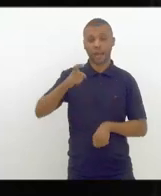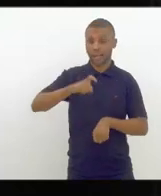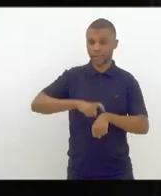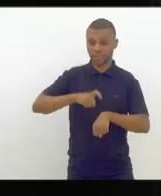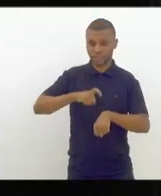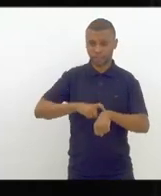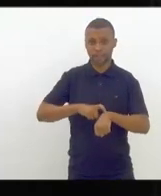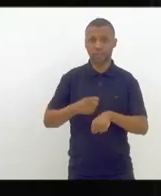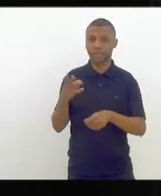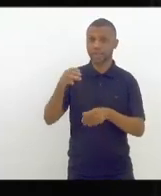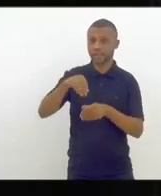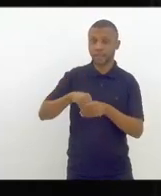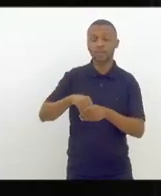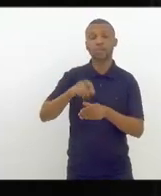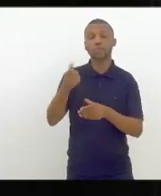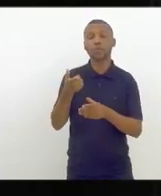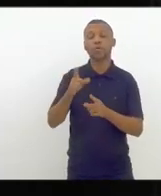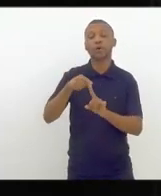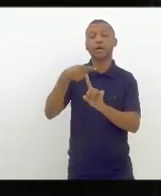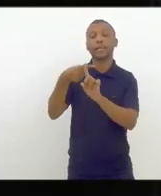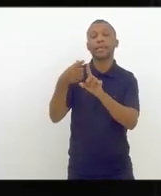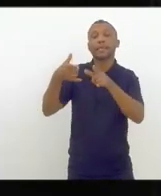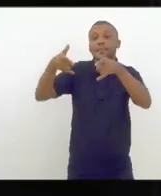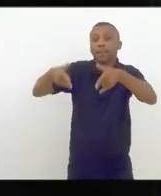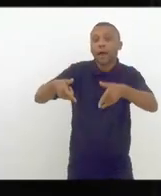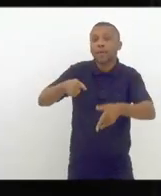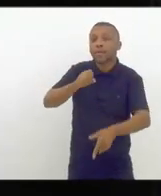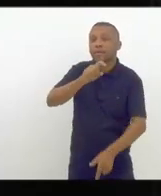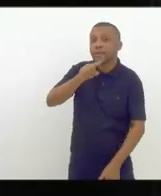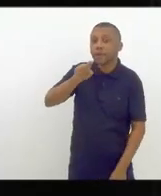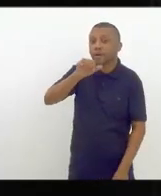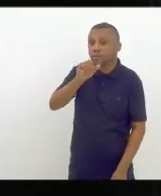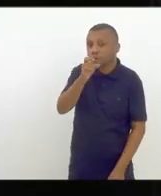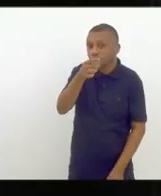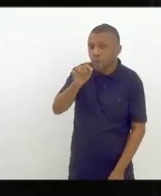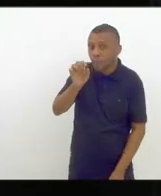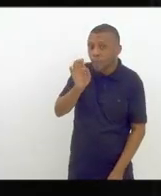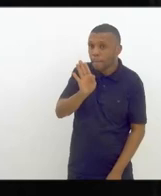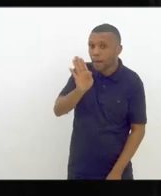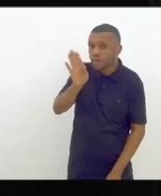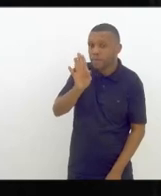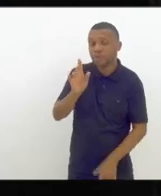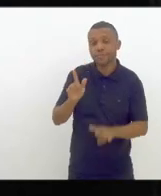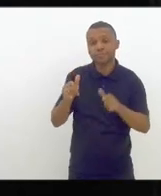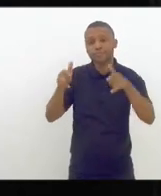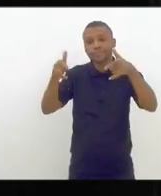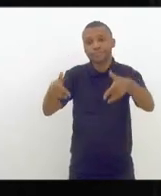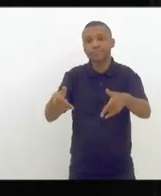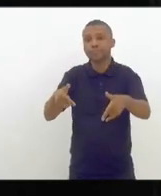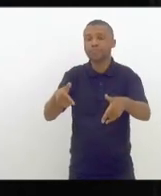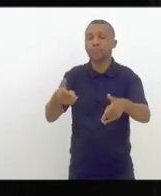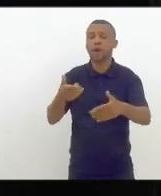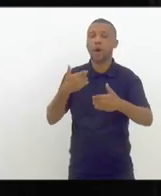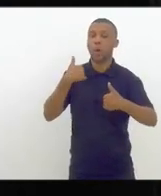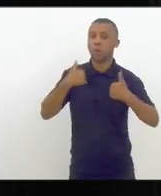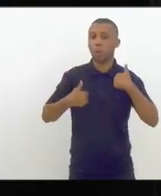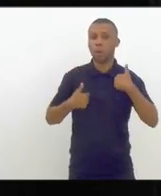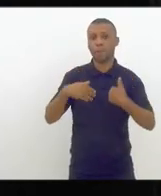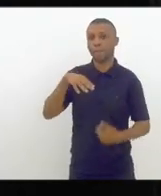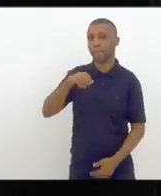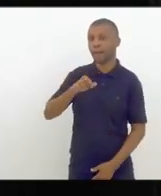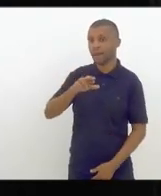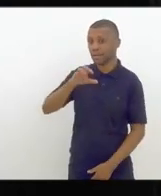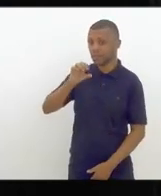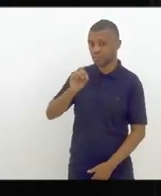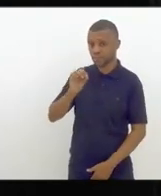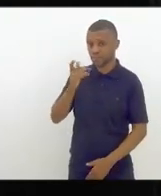no cemitério do São João Batista, está sendo enterrado o corpo de Márcio, que esteve na CPI